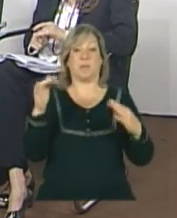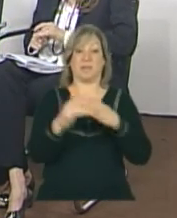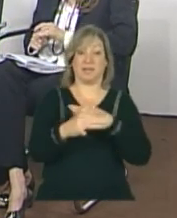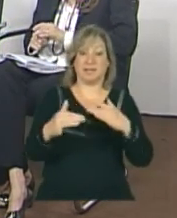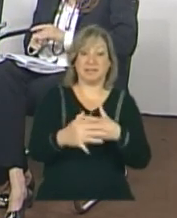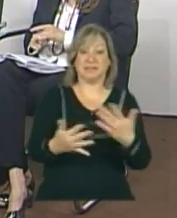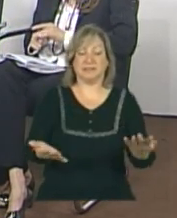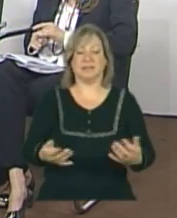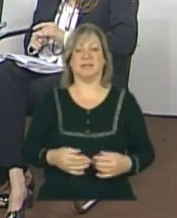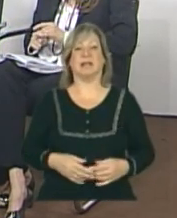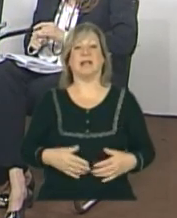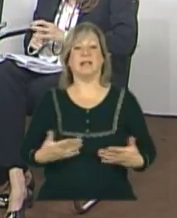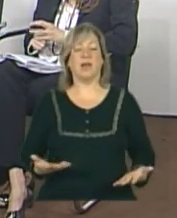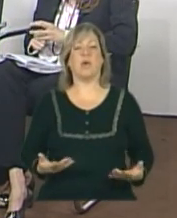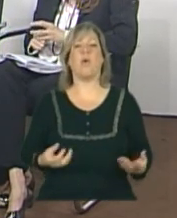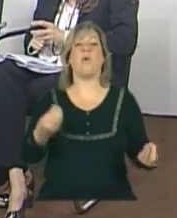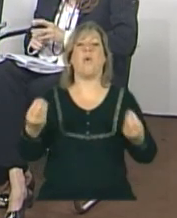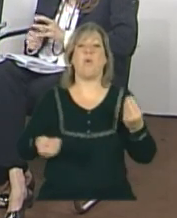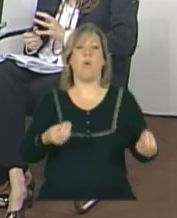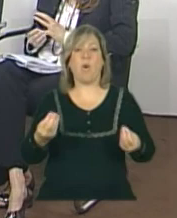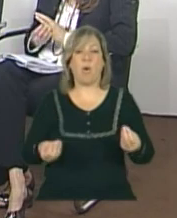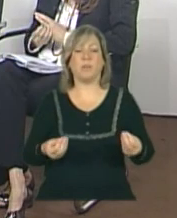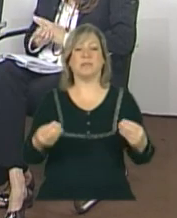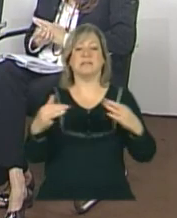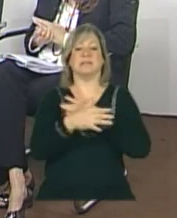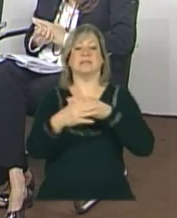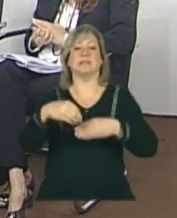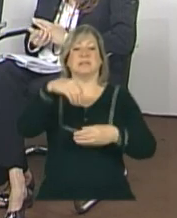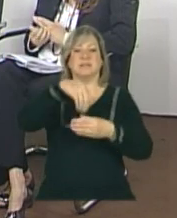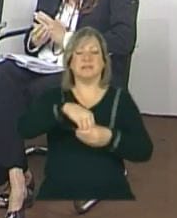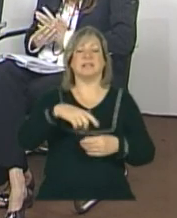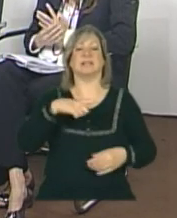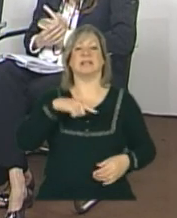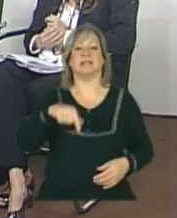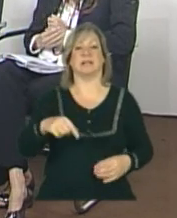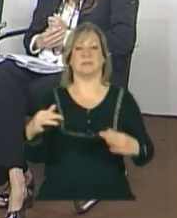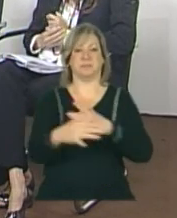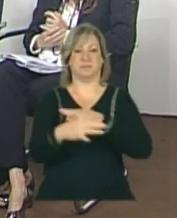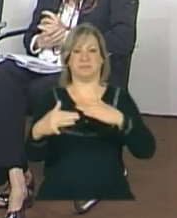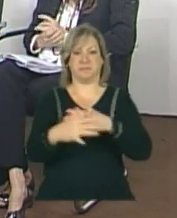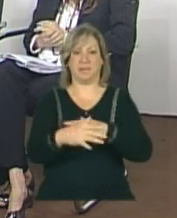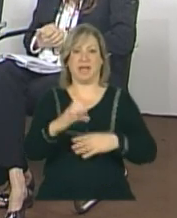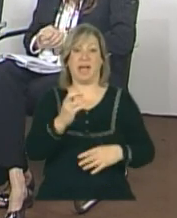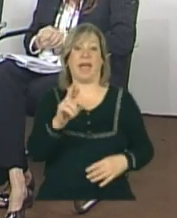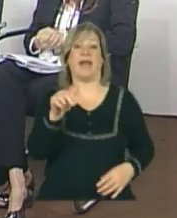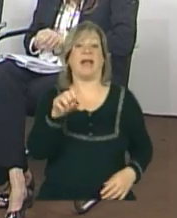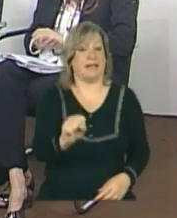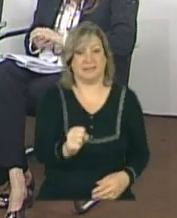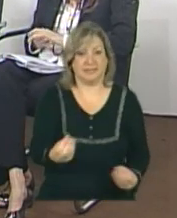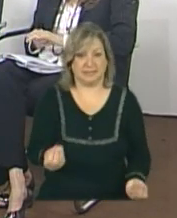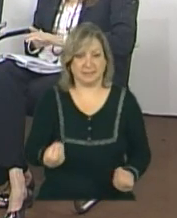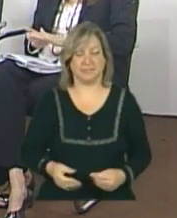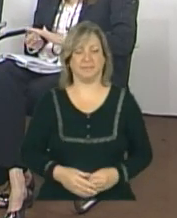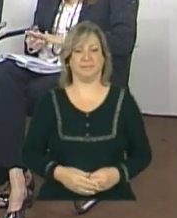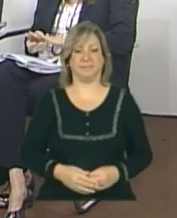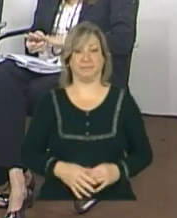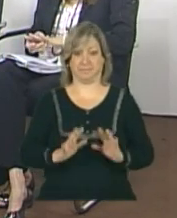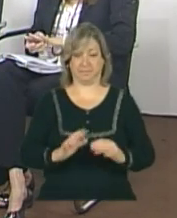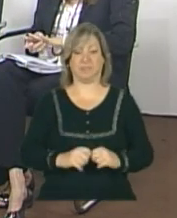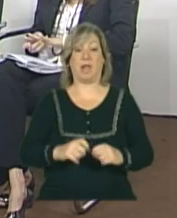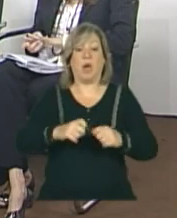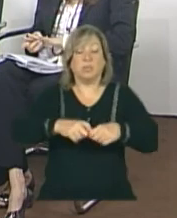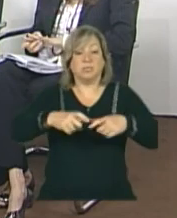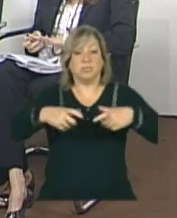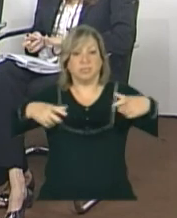expandir, então, a cobertura desses CRAS nas grandes metrópoles? A ideia, Socorro? A expansão nas grandes metrópoles